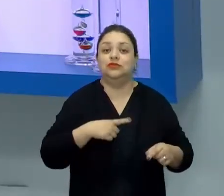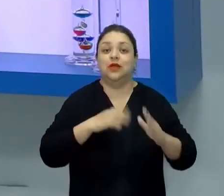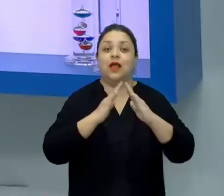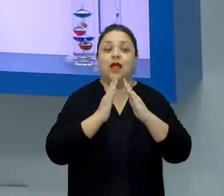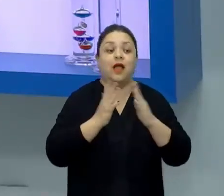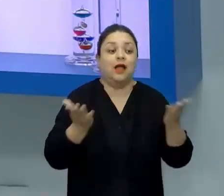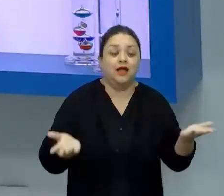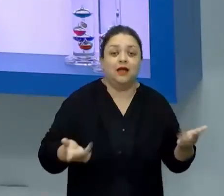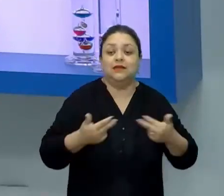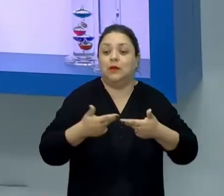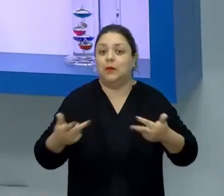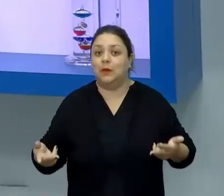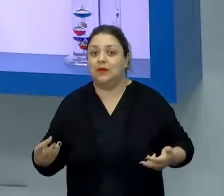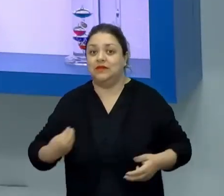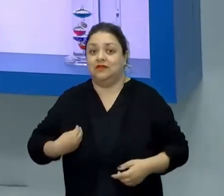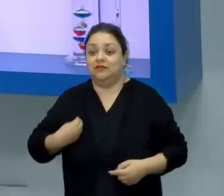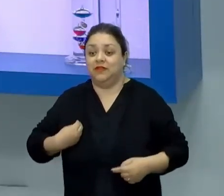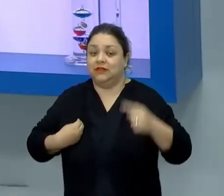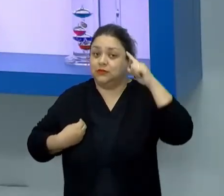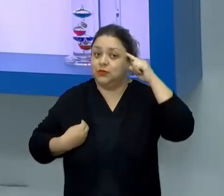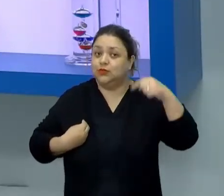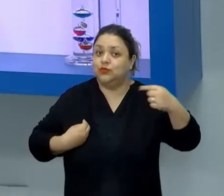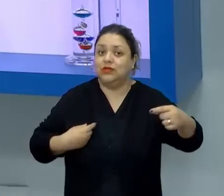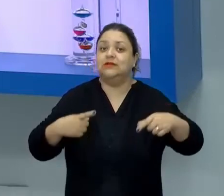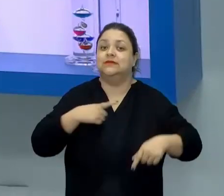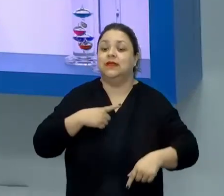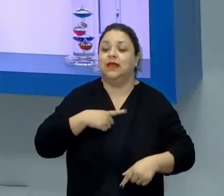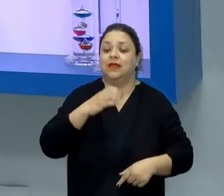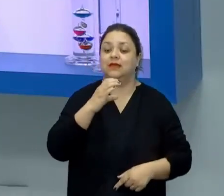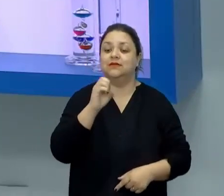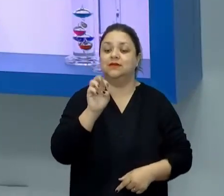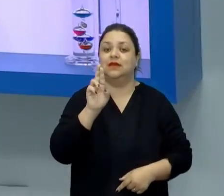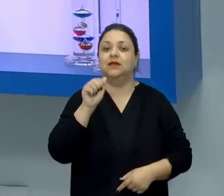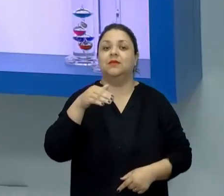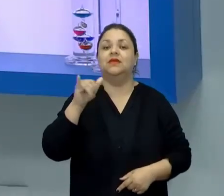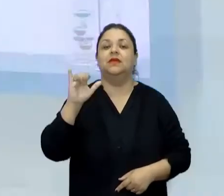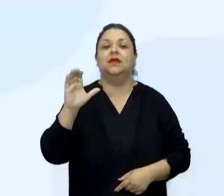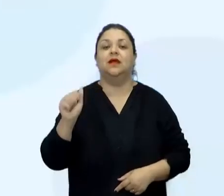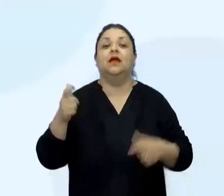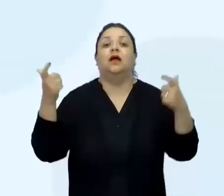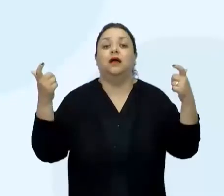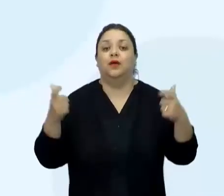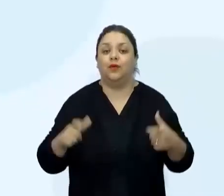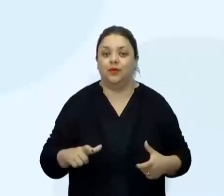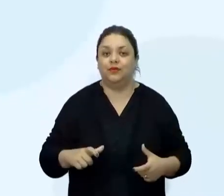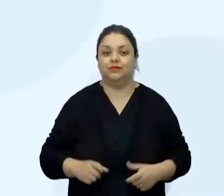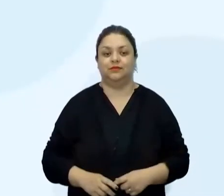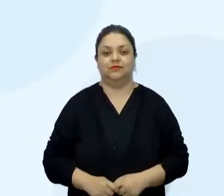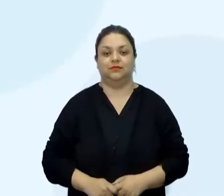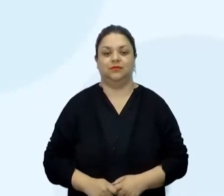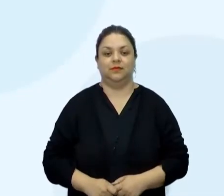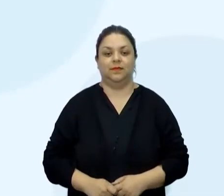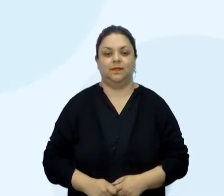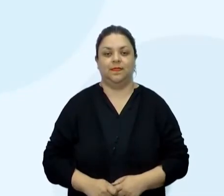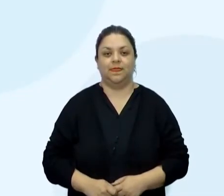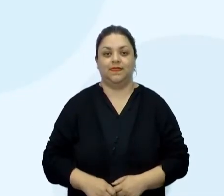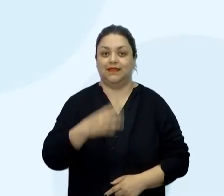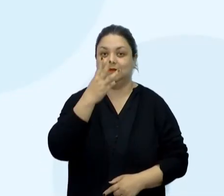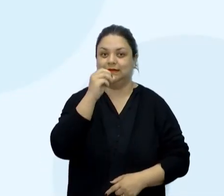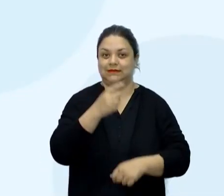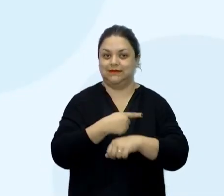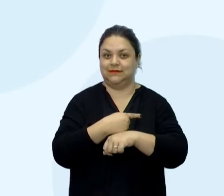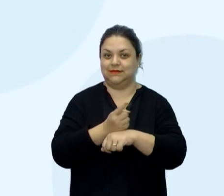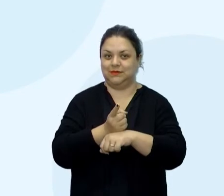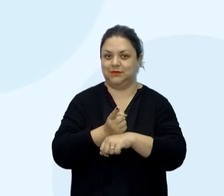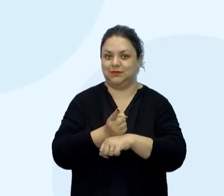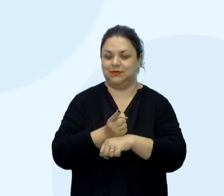se a gente pensar na nossa vida, no nosso dia a dia, onde é que eles aparecem, esses materiais cerâmicos aí? Onde é que eles são empregados? Produção, 30